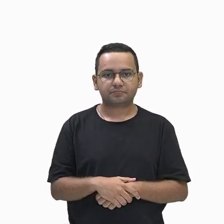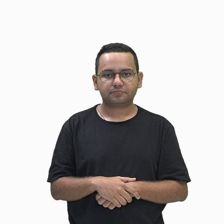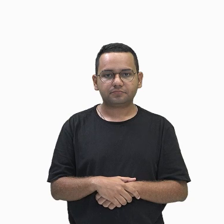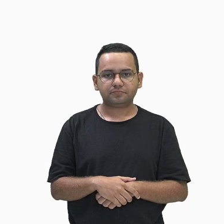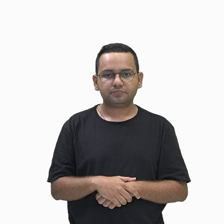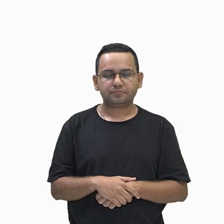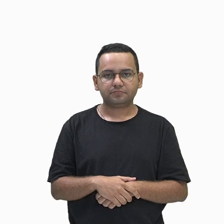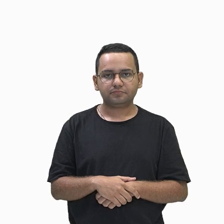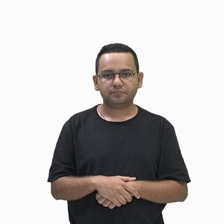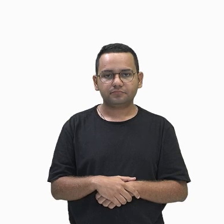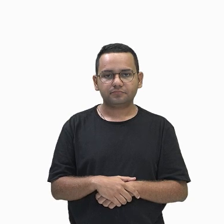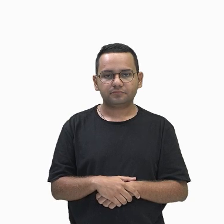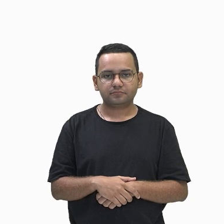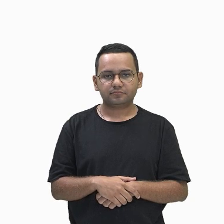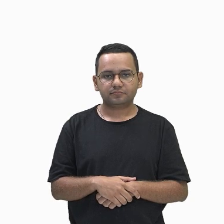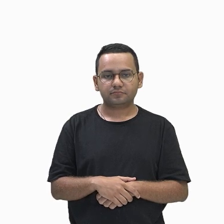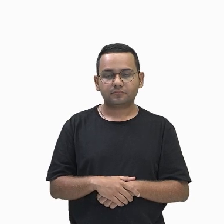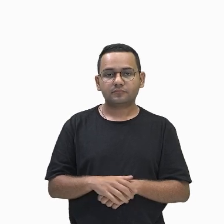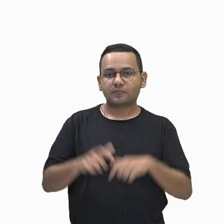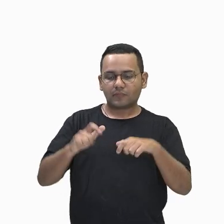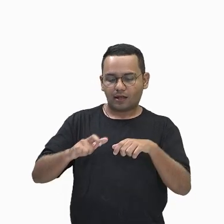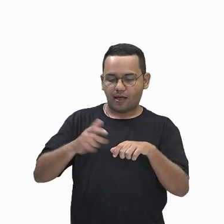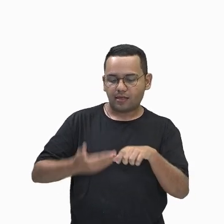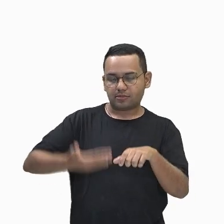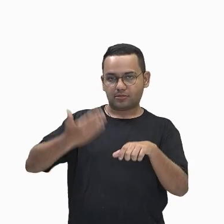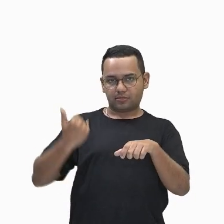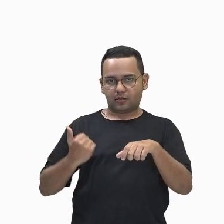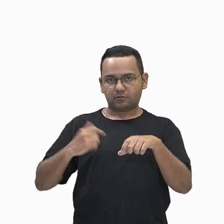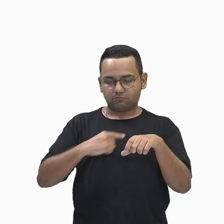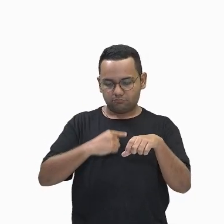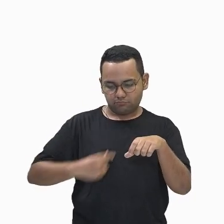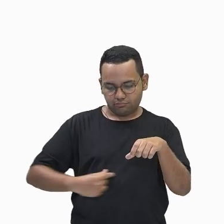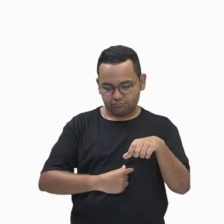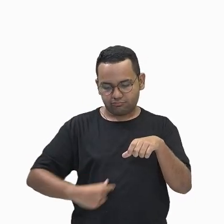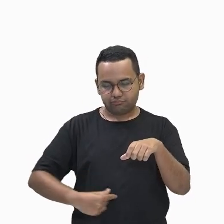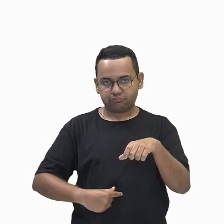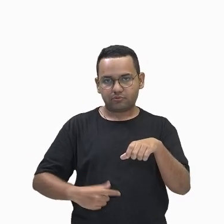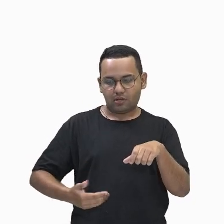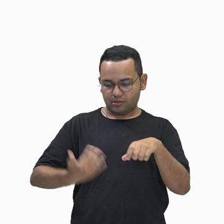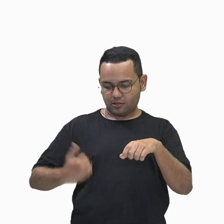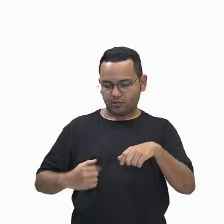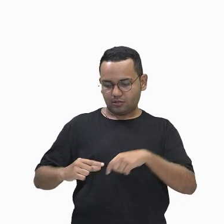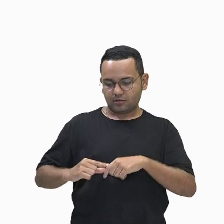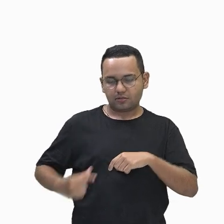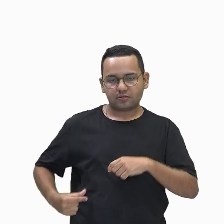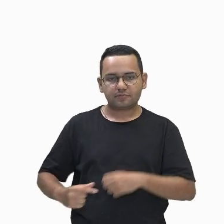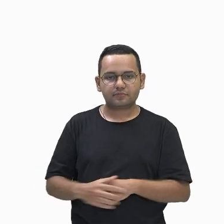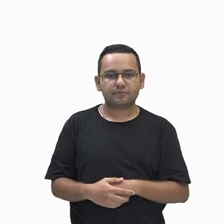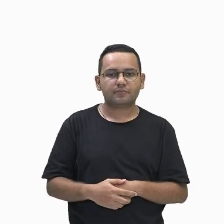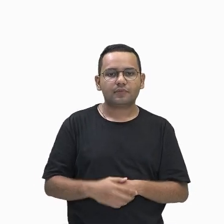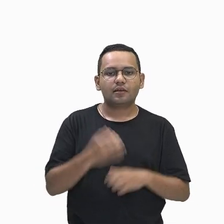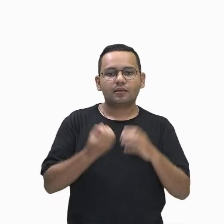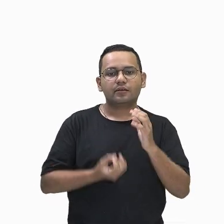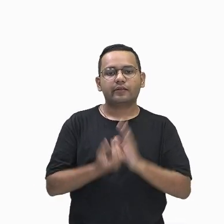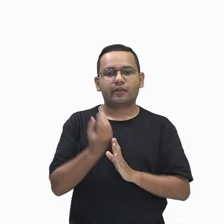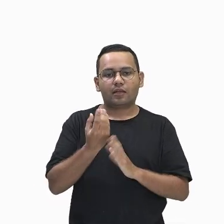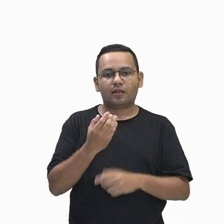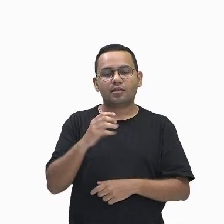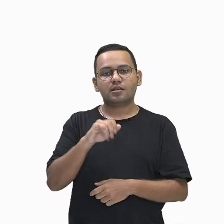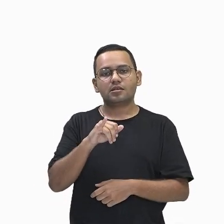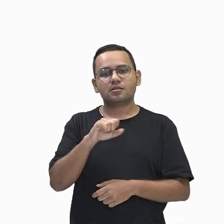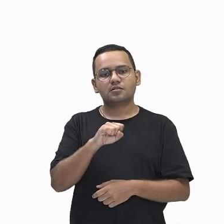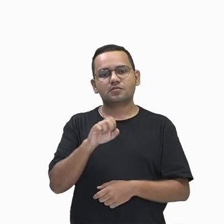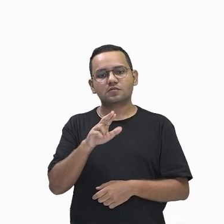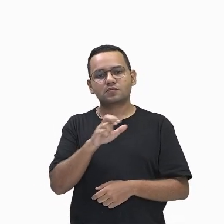Primeiro, ele está localizado logo atrás do estômago e ele produz a insulina e o glucagon, né, 2